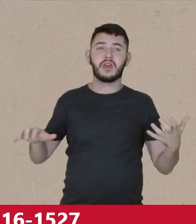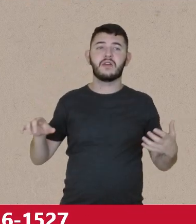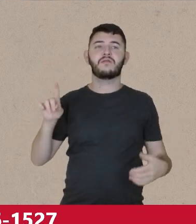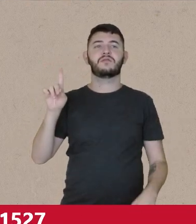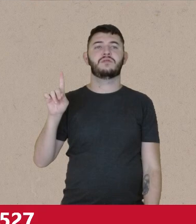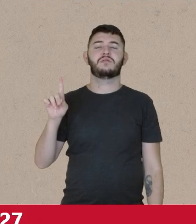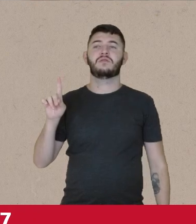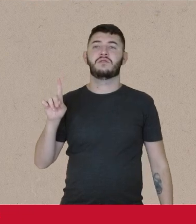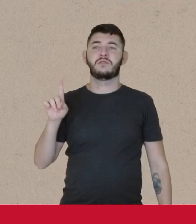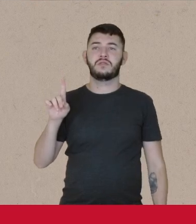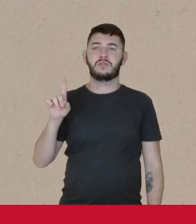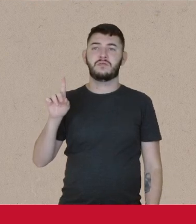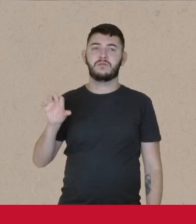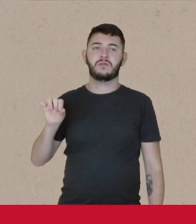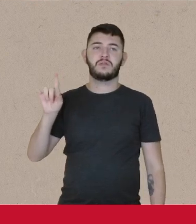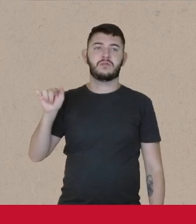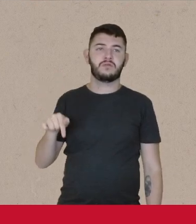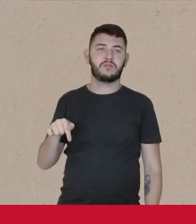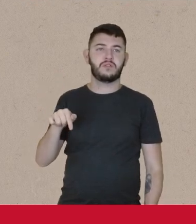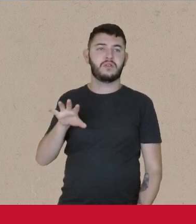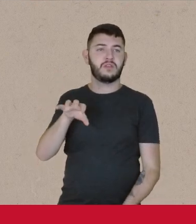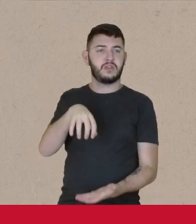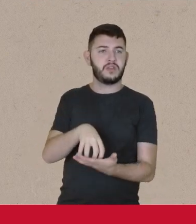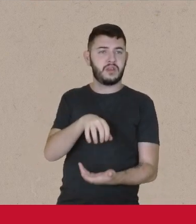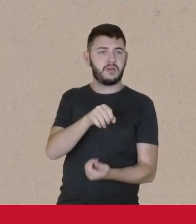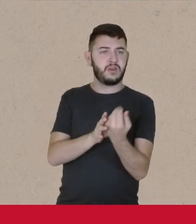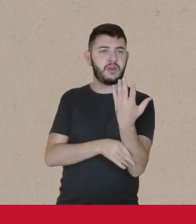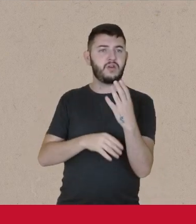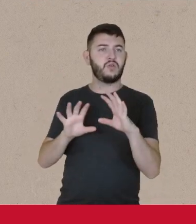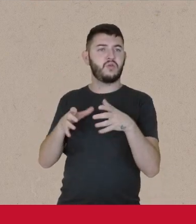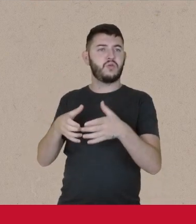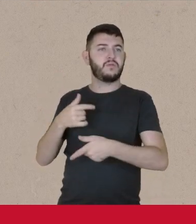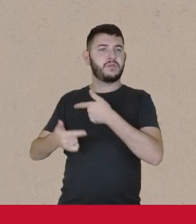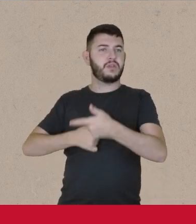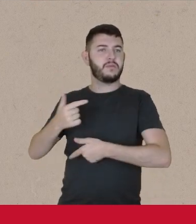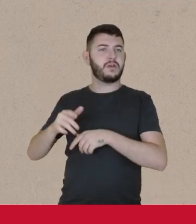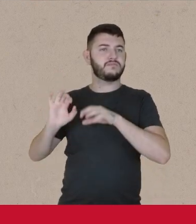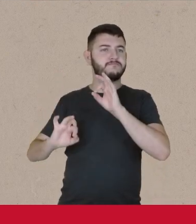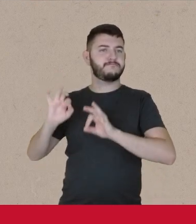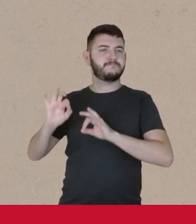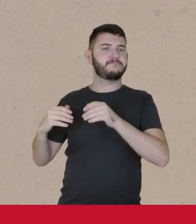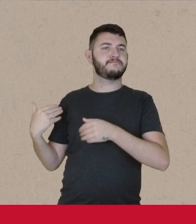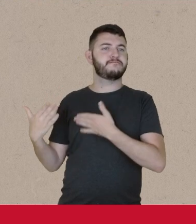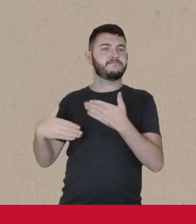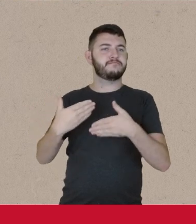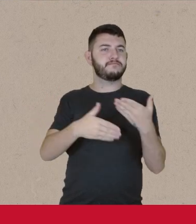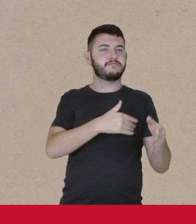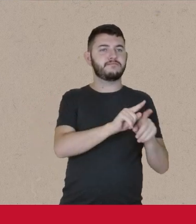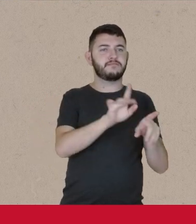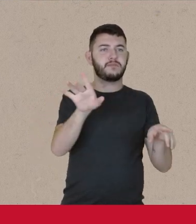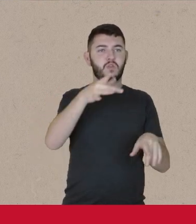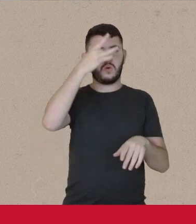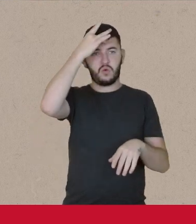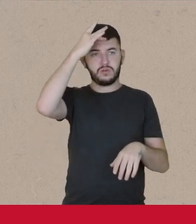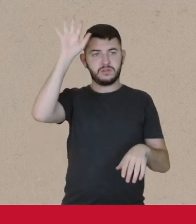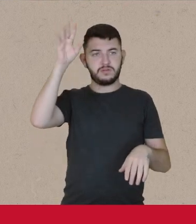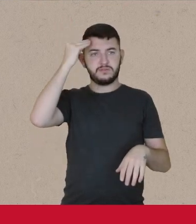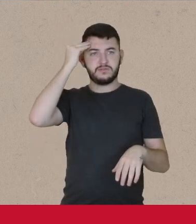que teve a primeira central foi criada, a classe trabalhadora vem se constituindo, tomando consciência, e